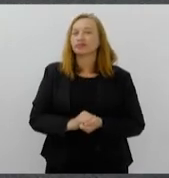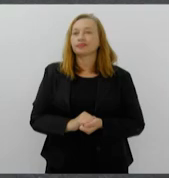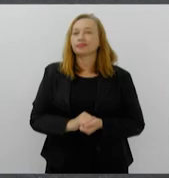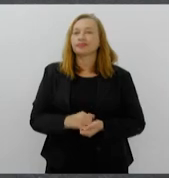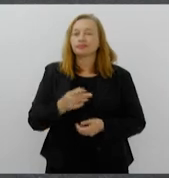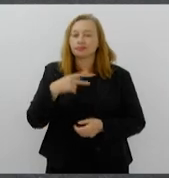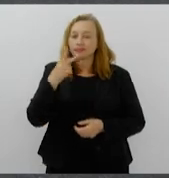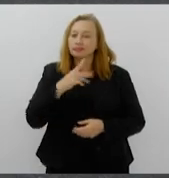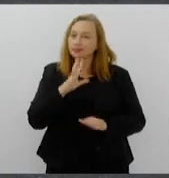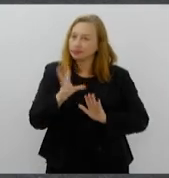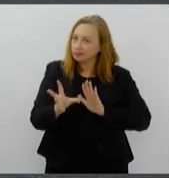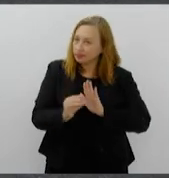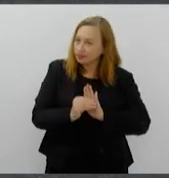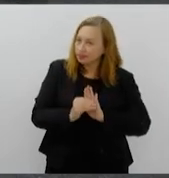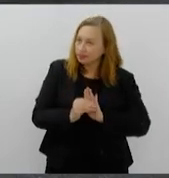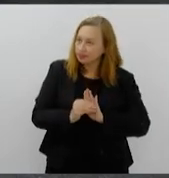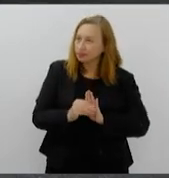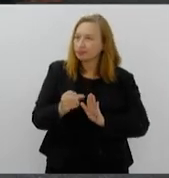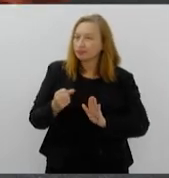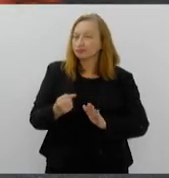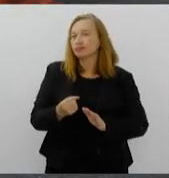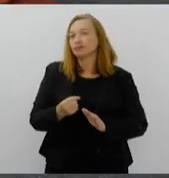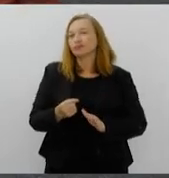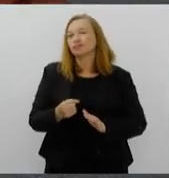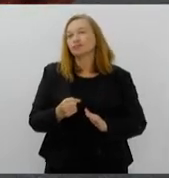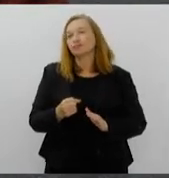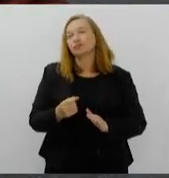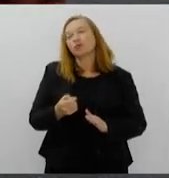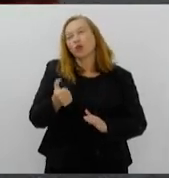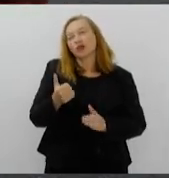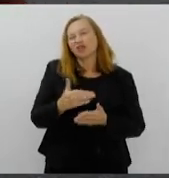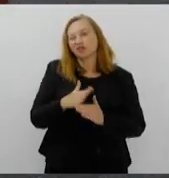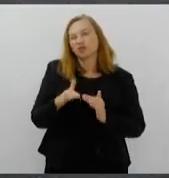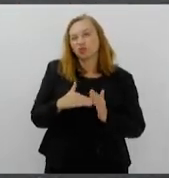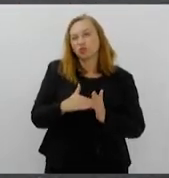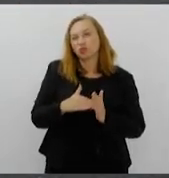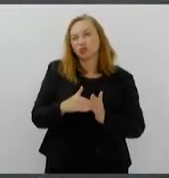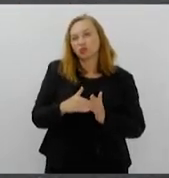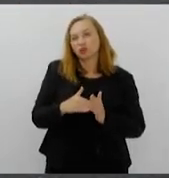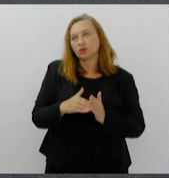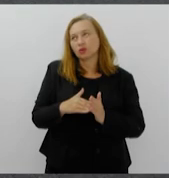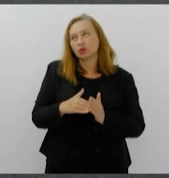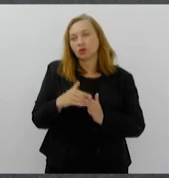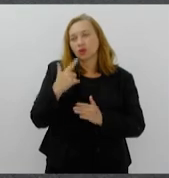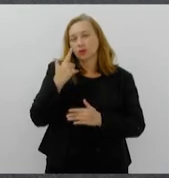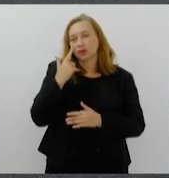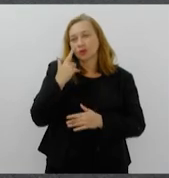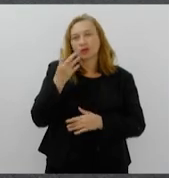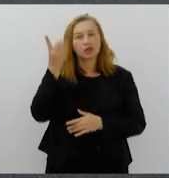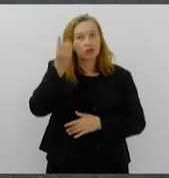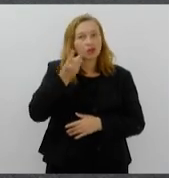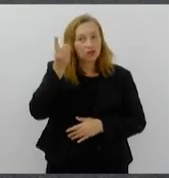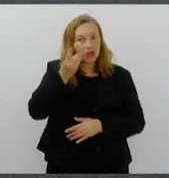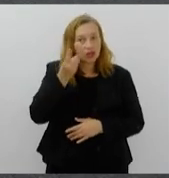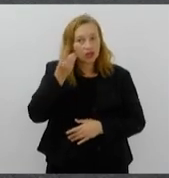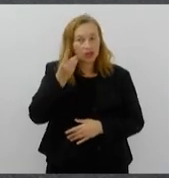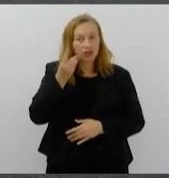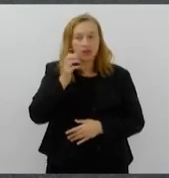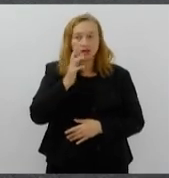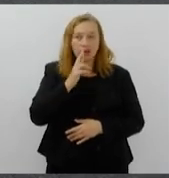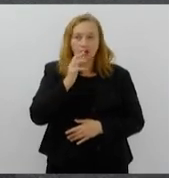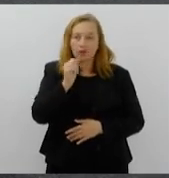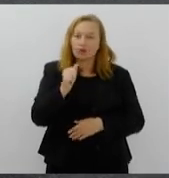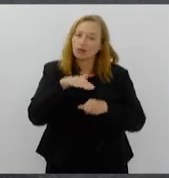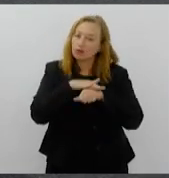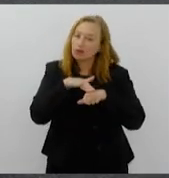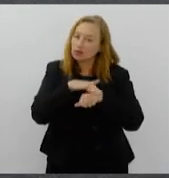Dizendo que essas emendas, creio que a maioria, ou quase todas, vejo aqui o deputado Amorim conversando com